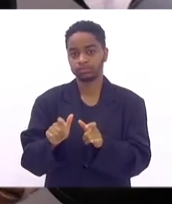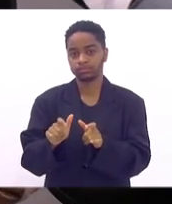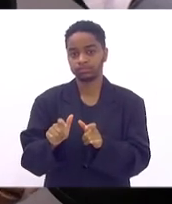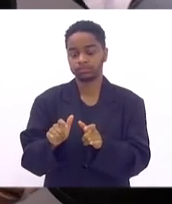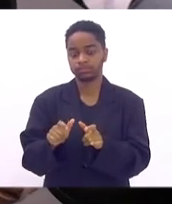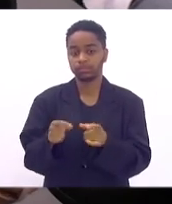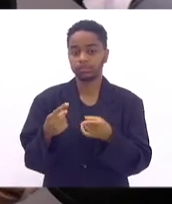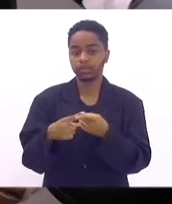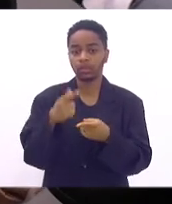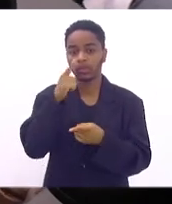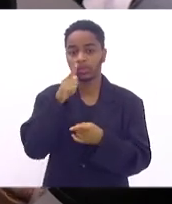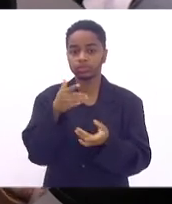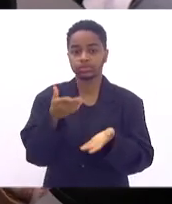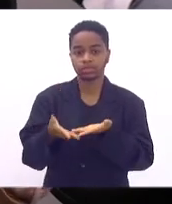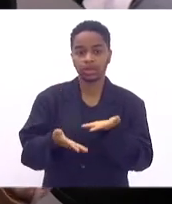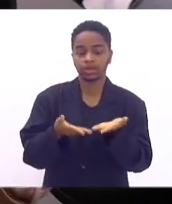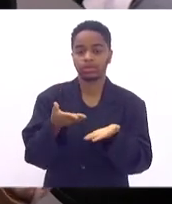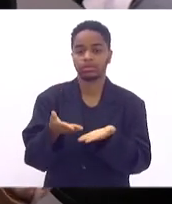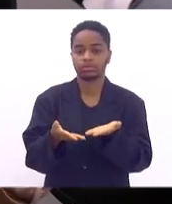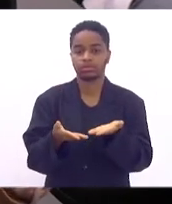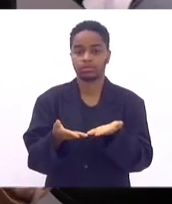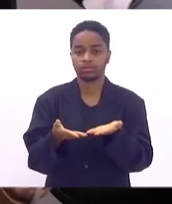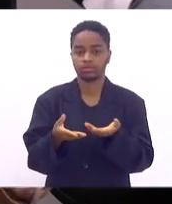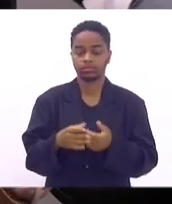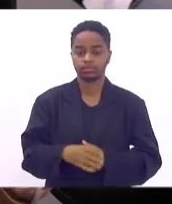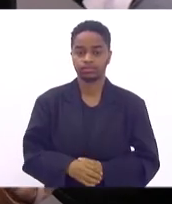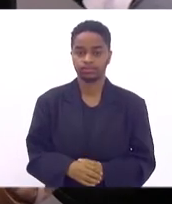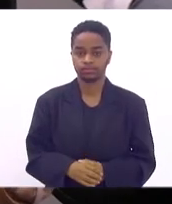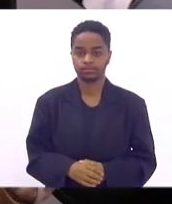centros de atendimento, né?